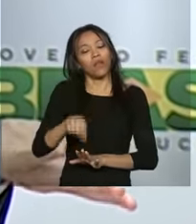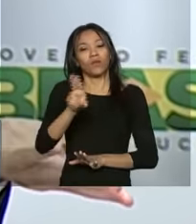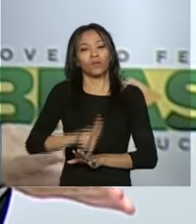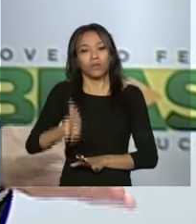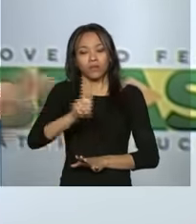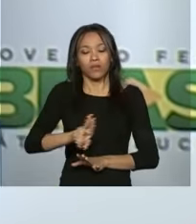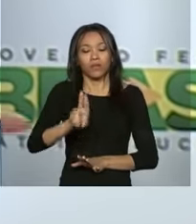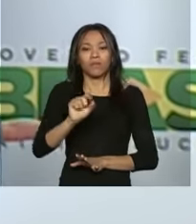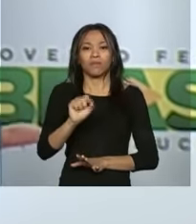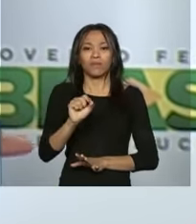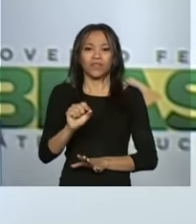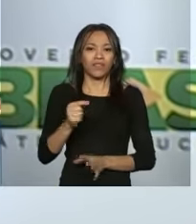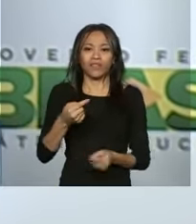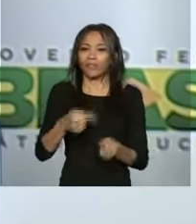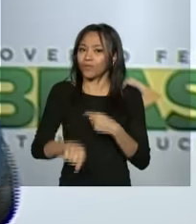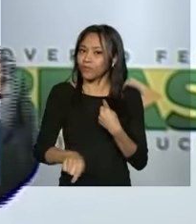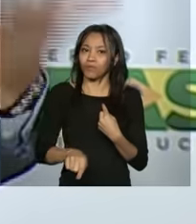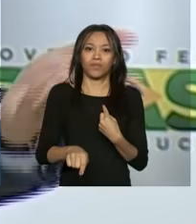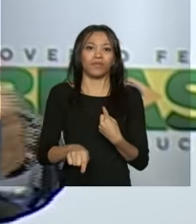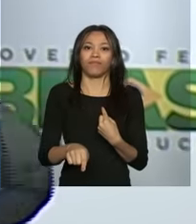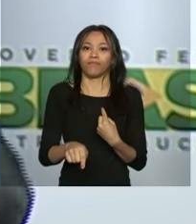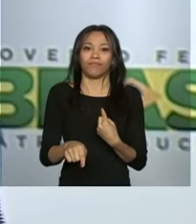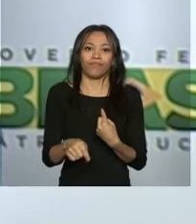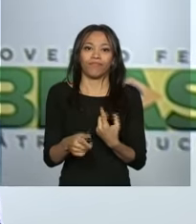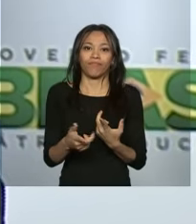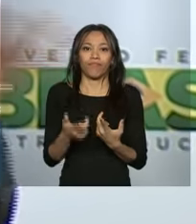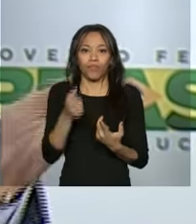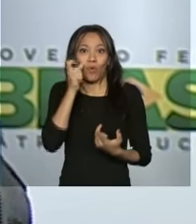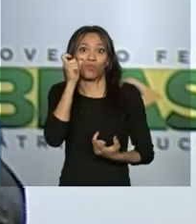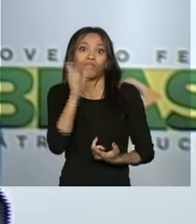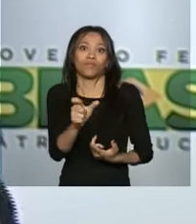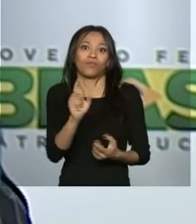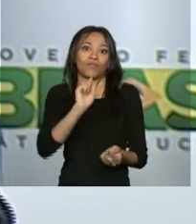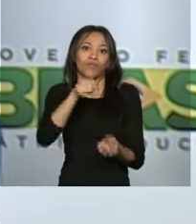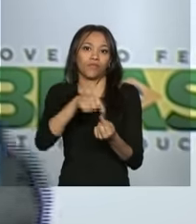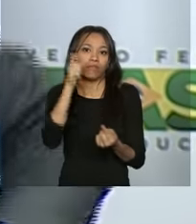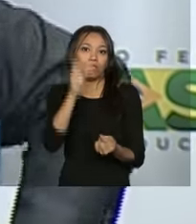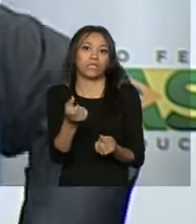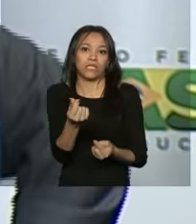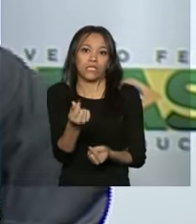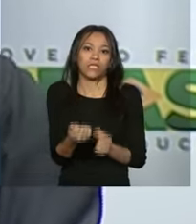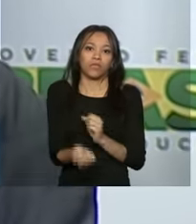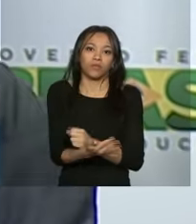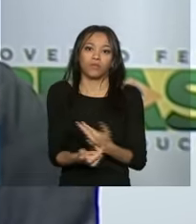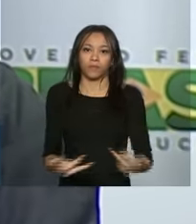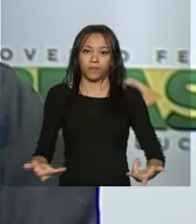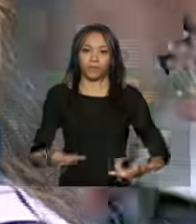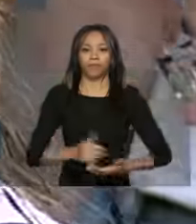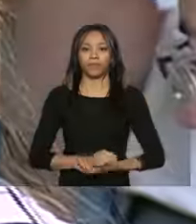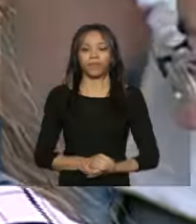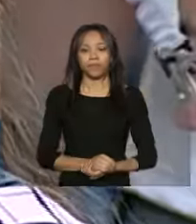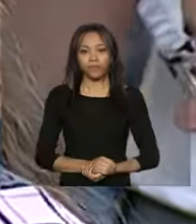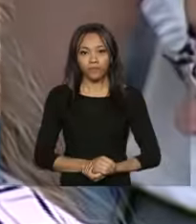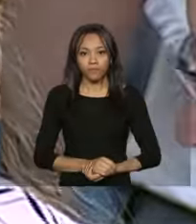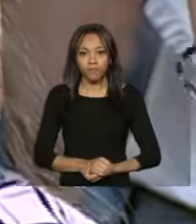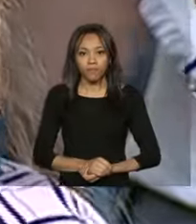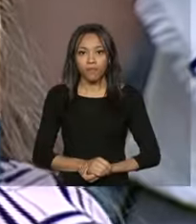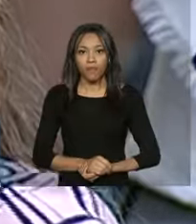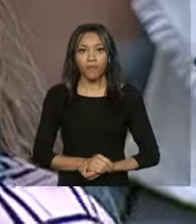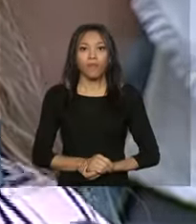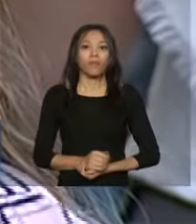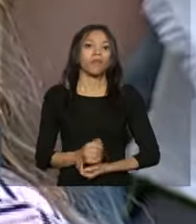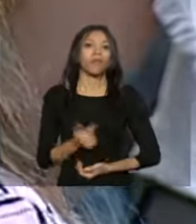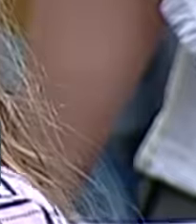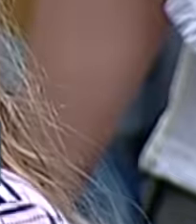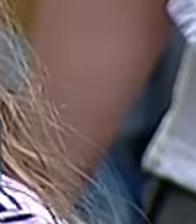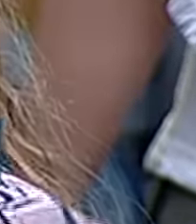de maneira inade adequada como para oferir lucro desmedido né E para esse conjunto de coisas o senhor colocou em relação às irregularidades